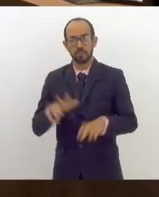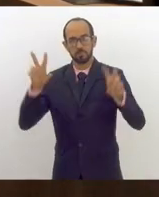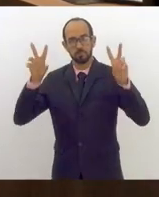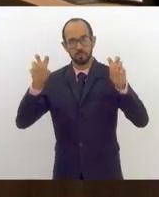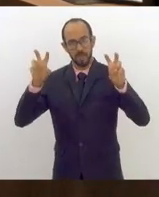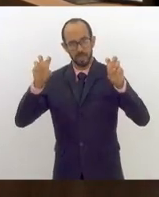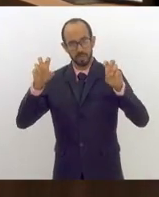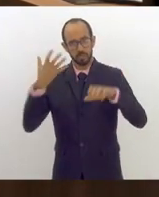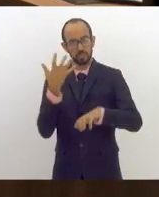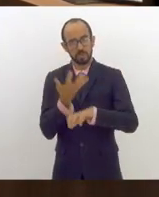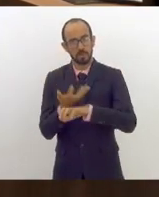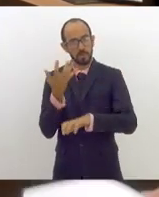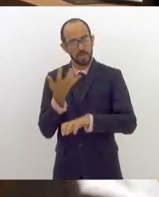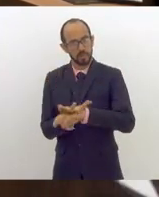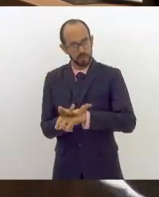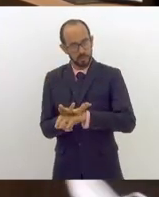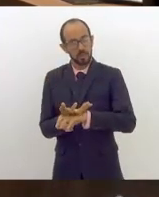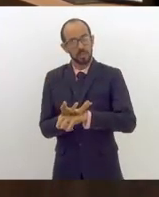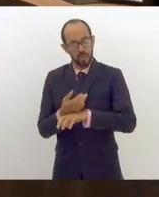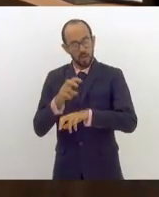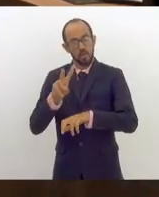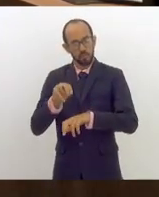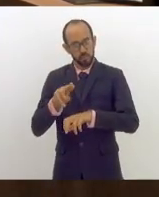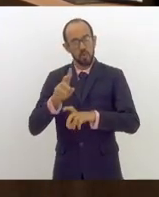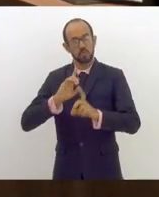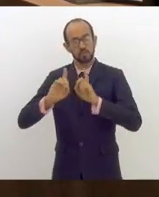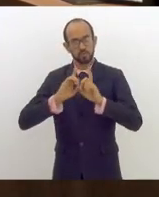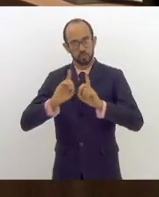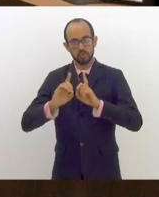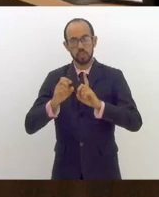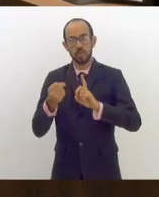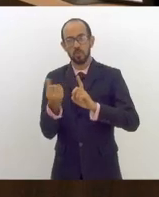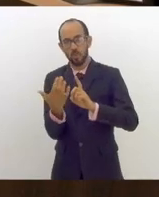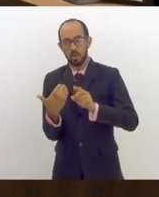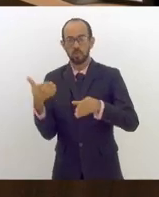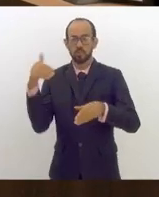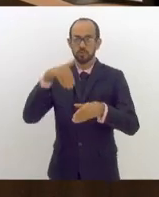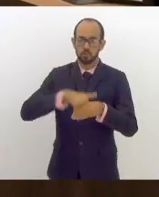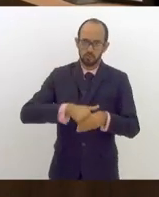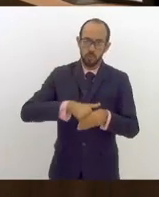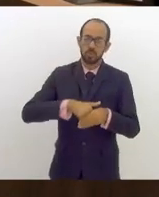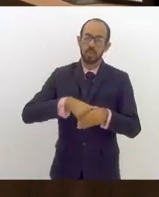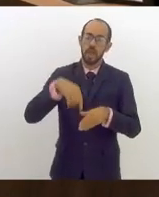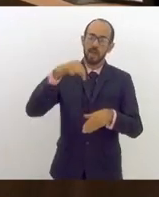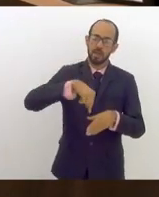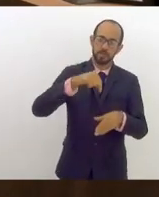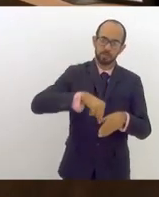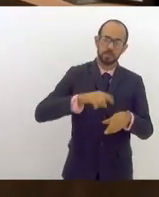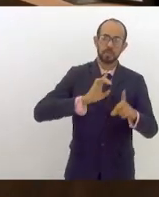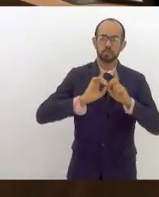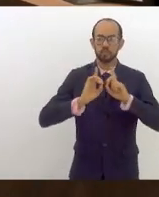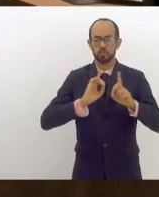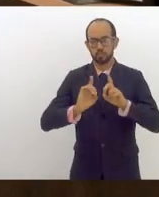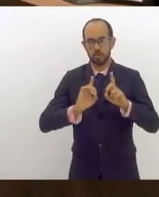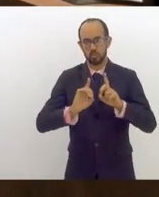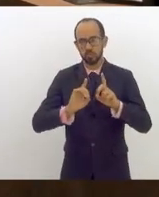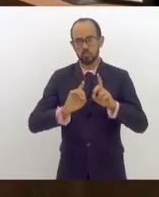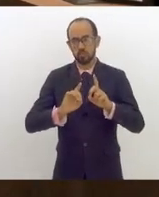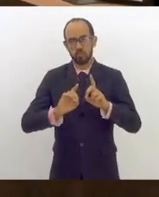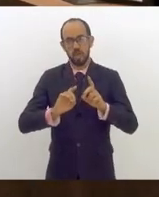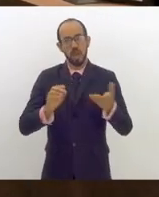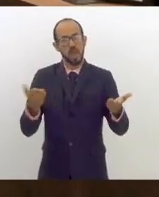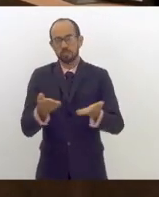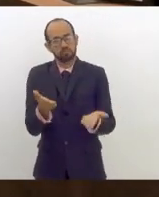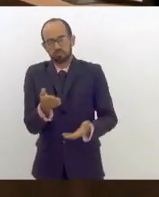eu discutirei quando virar a pauta a discussão do mérito Por Enquanto estamos na discussão